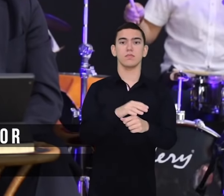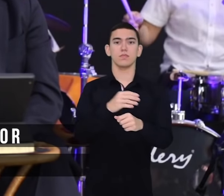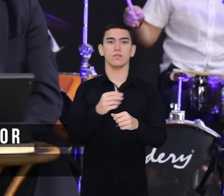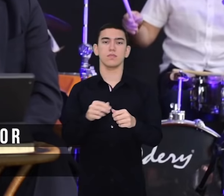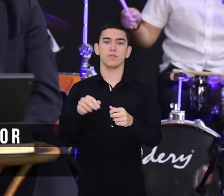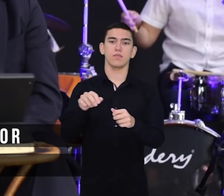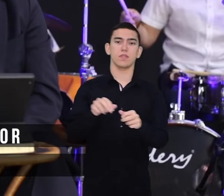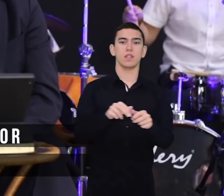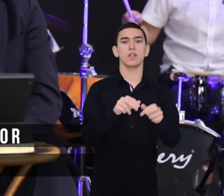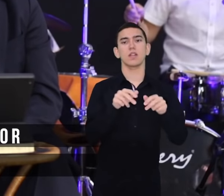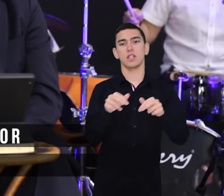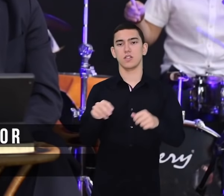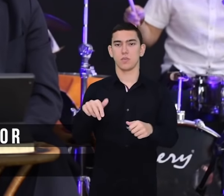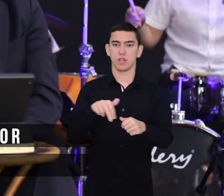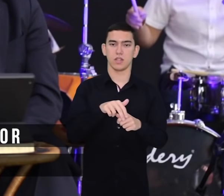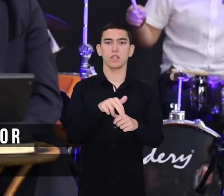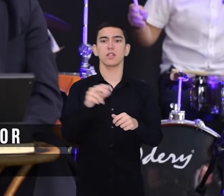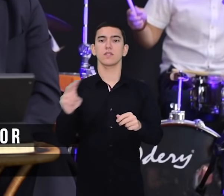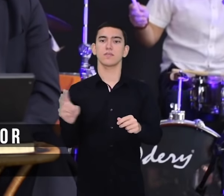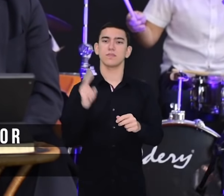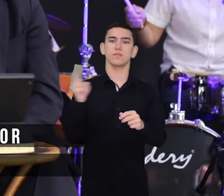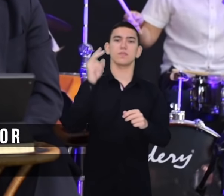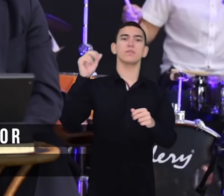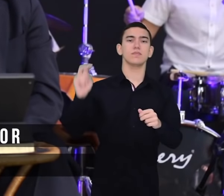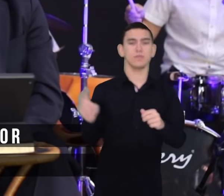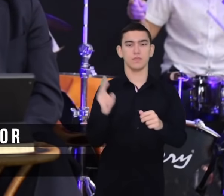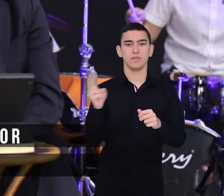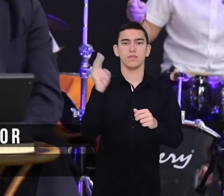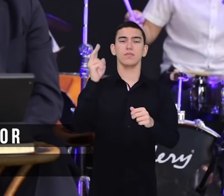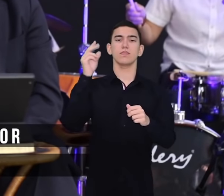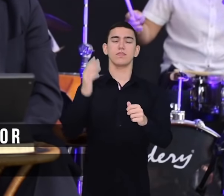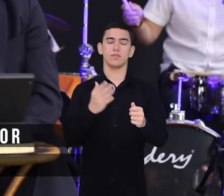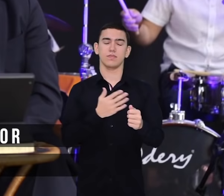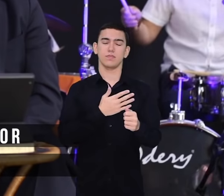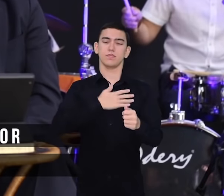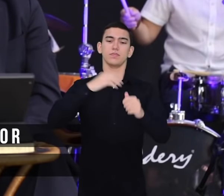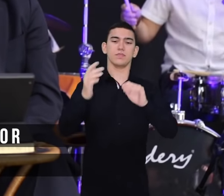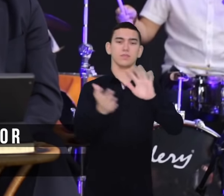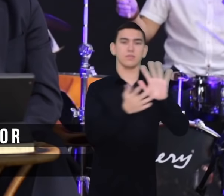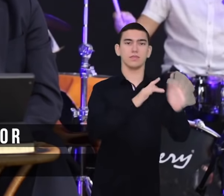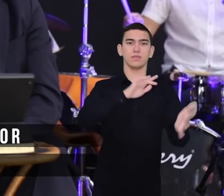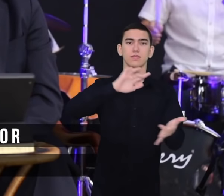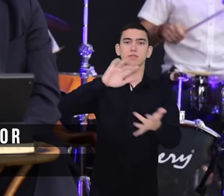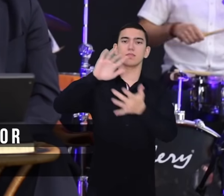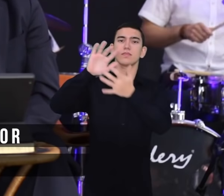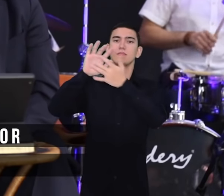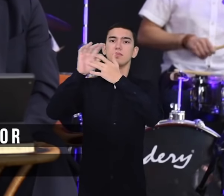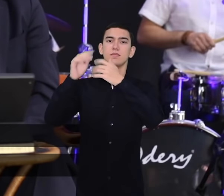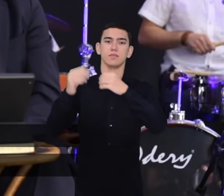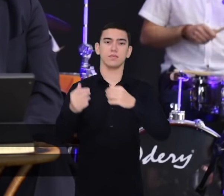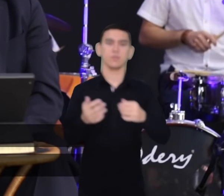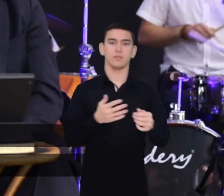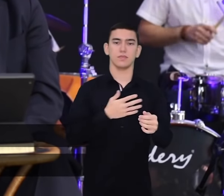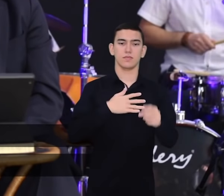Somente meu Senhor, para andar de valor em valor.